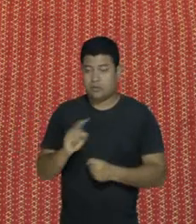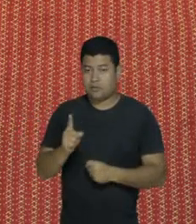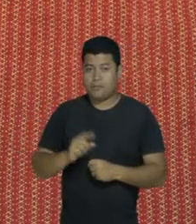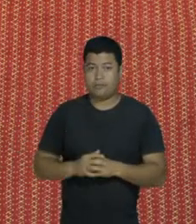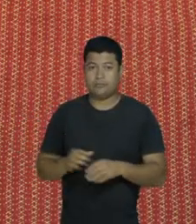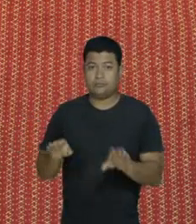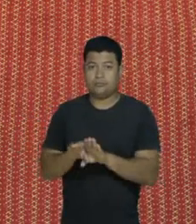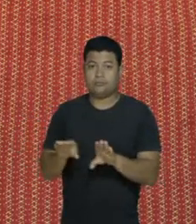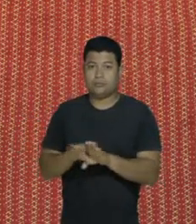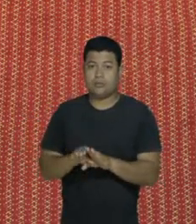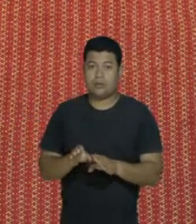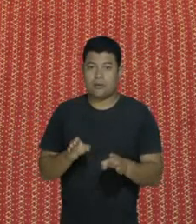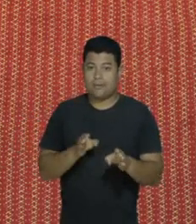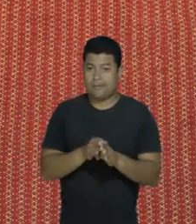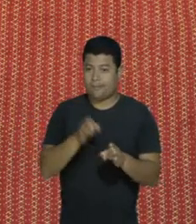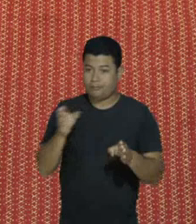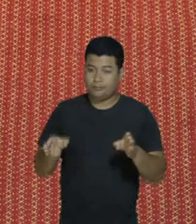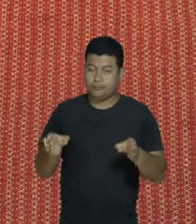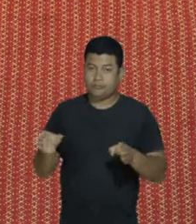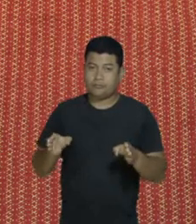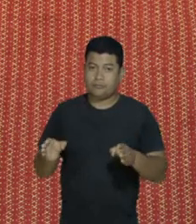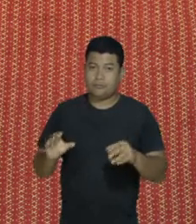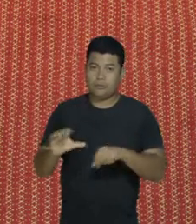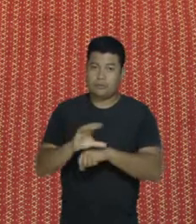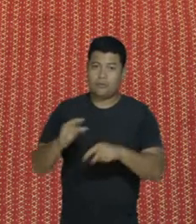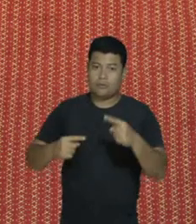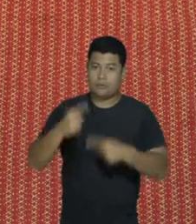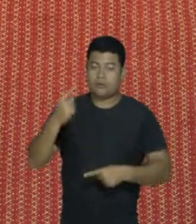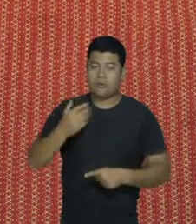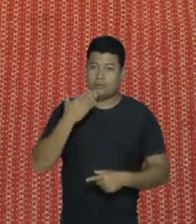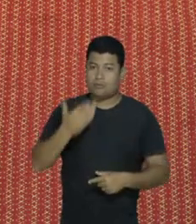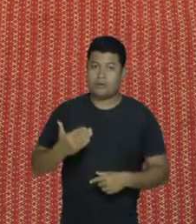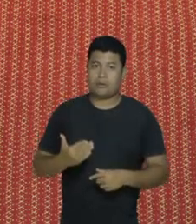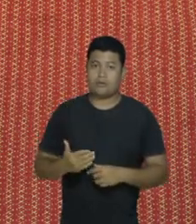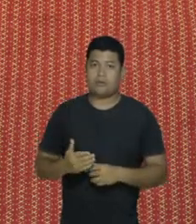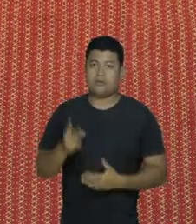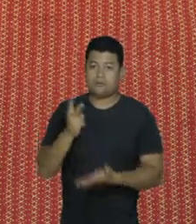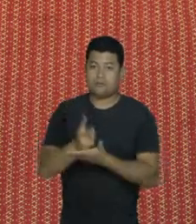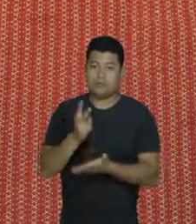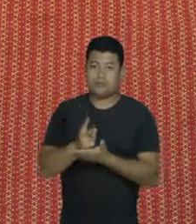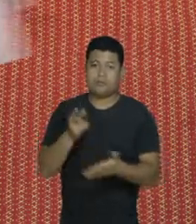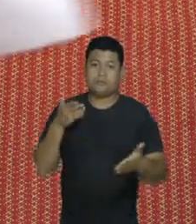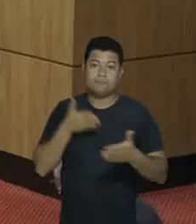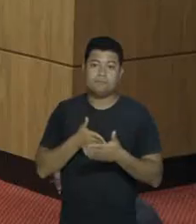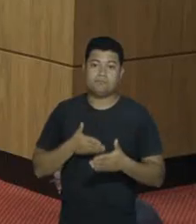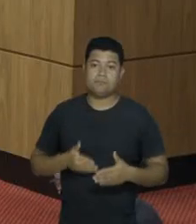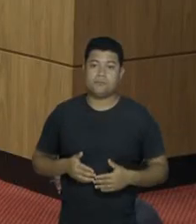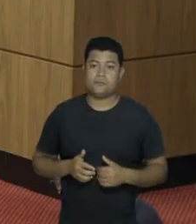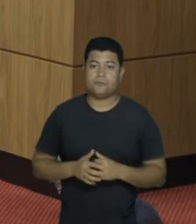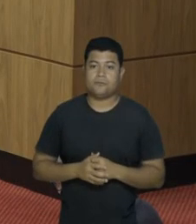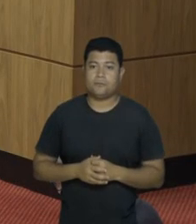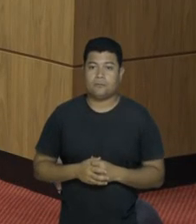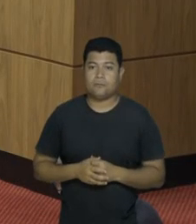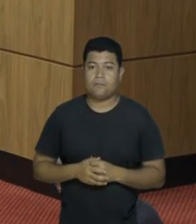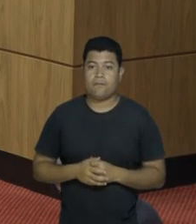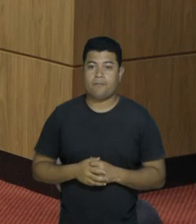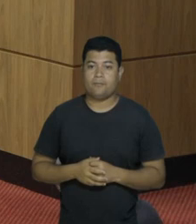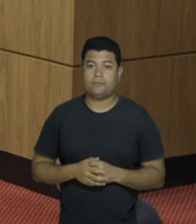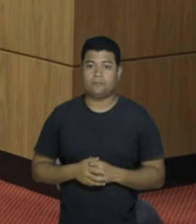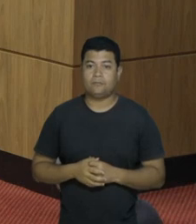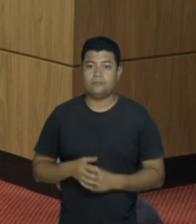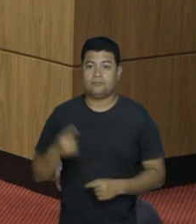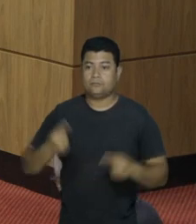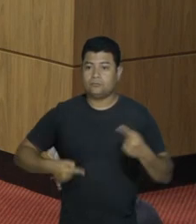regulamentação do que é inconstitucional. Então, peço para que seja mantido o veto. Não havendo mais quem